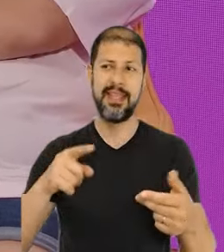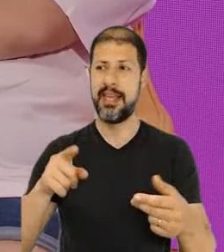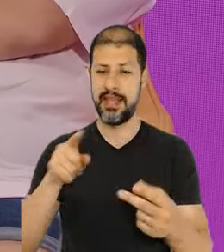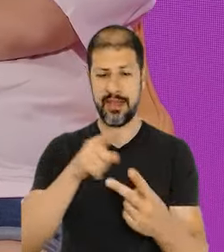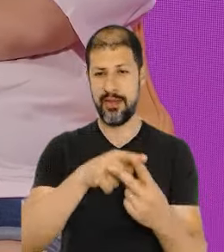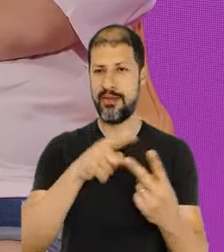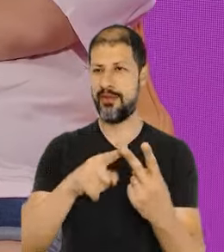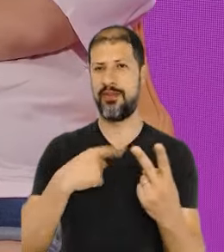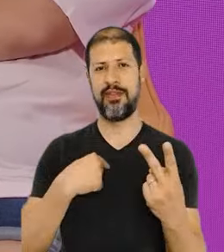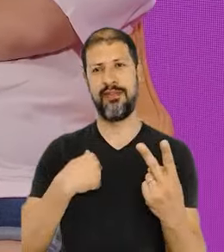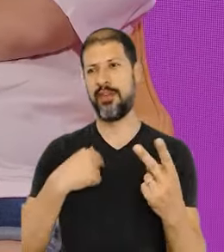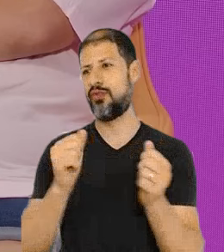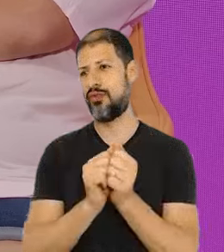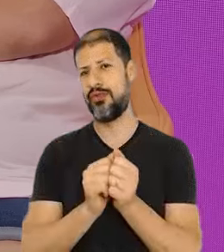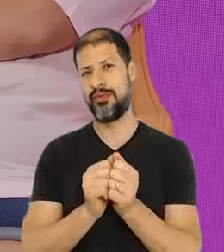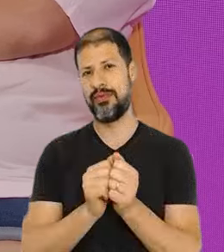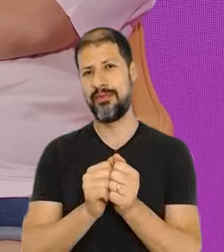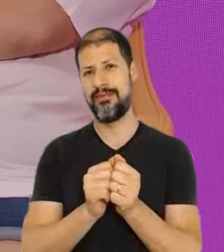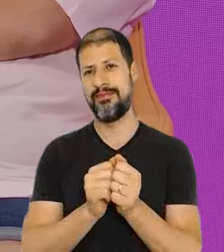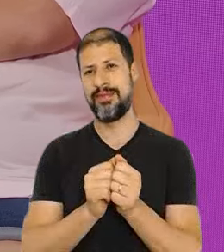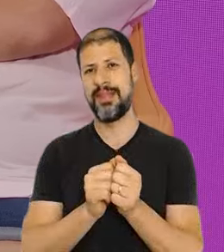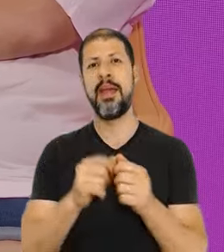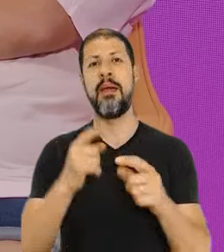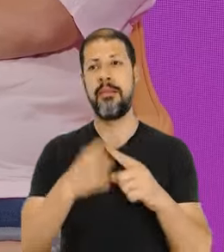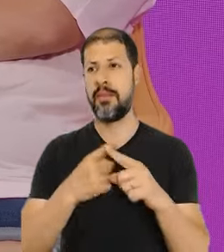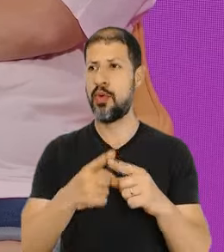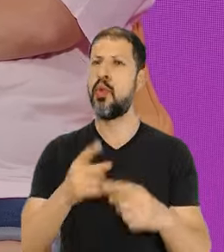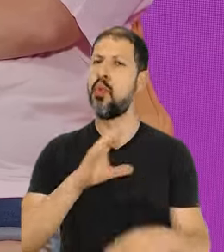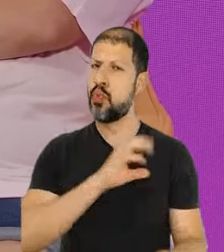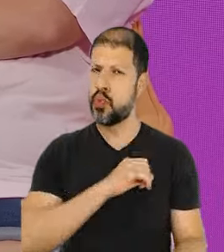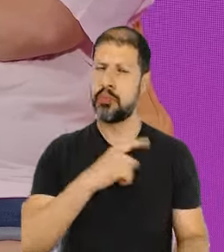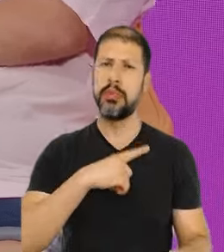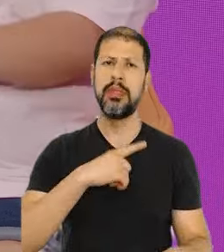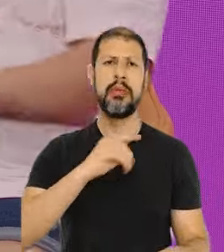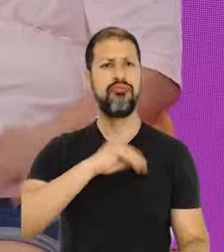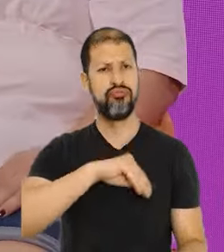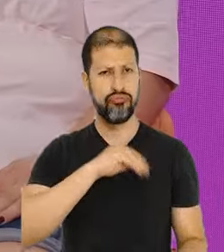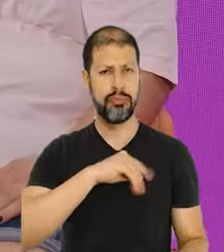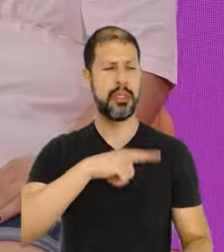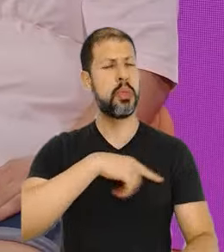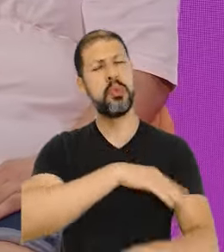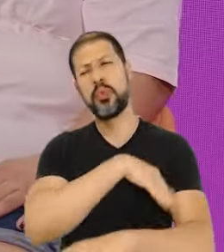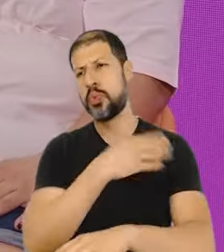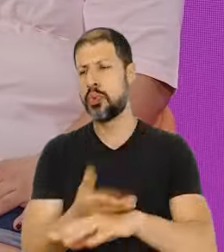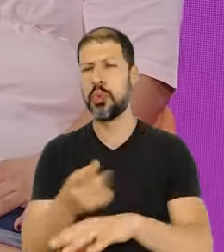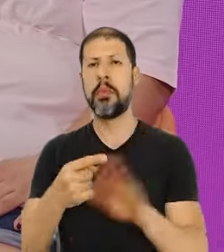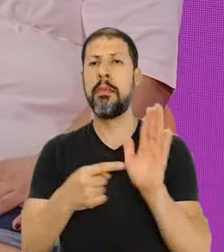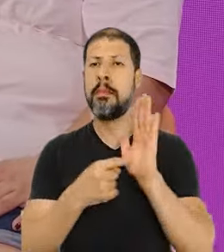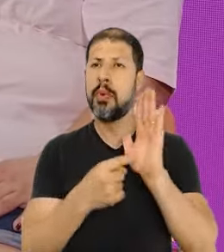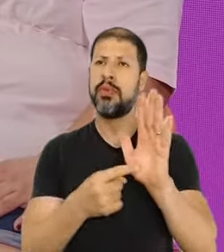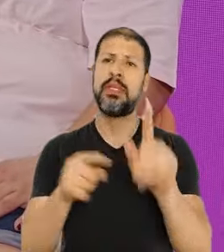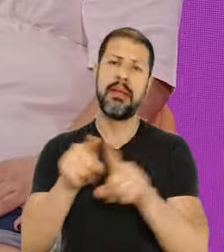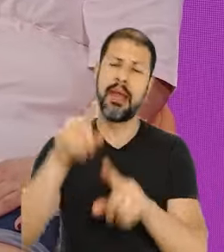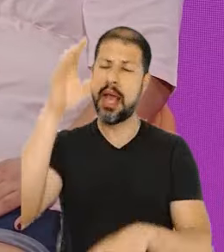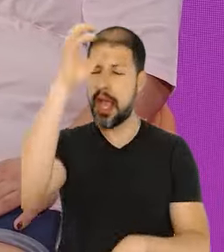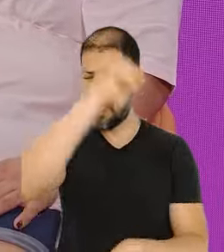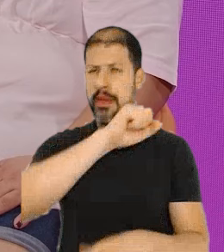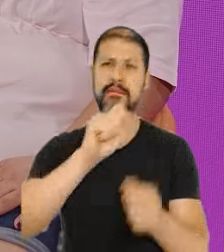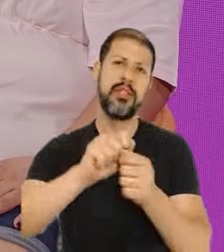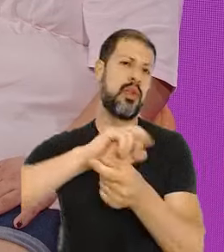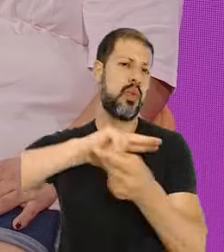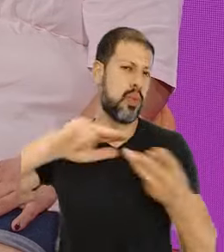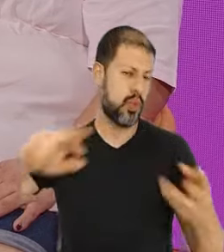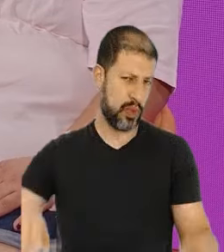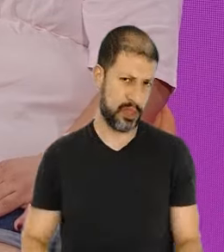um terceiro jovem e eles adoram porque eles são remunerados eles têm o dia todo ali para mostrar e para aprender fazer alguma